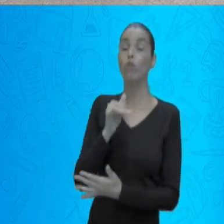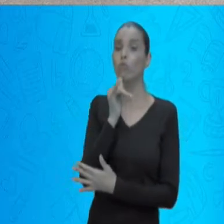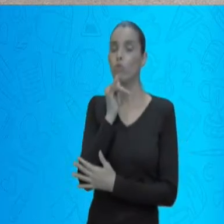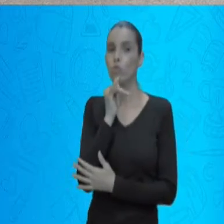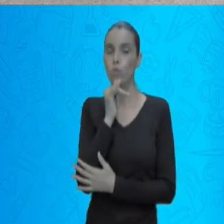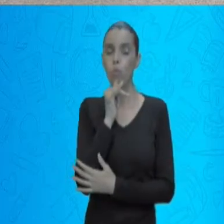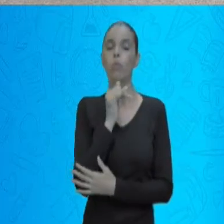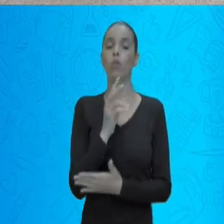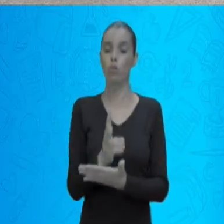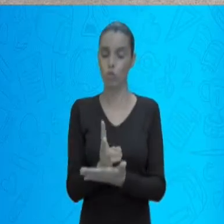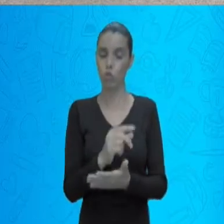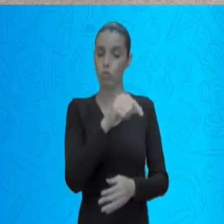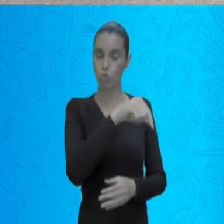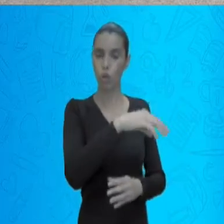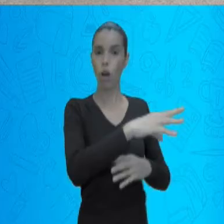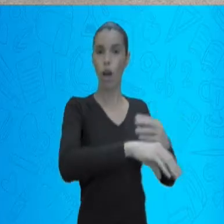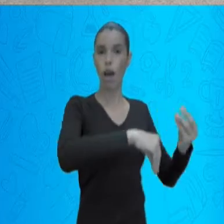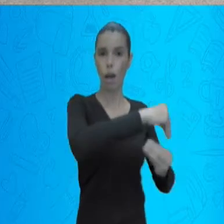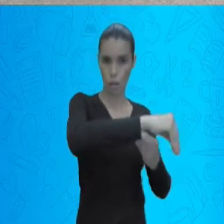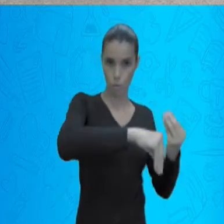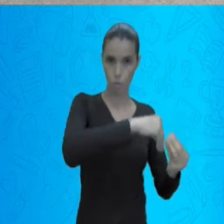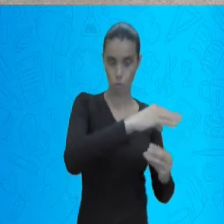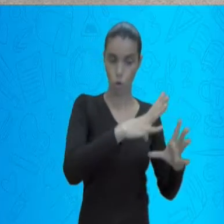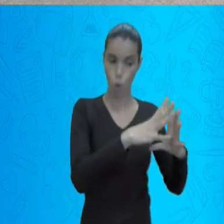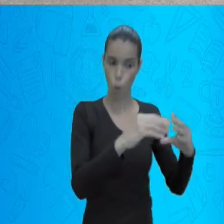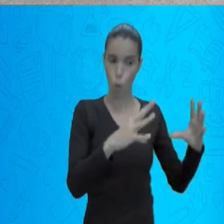ser denominada solução.